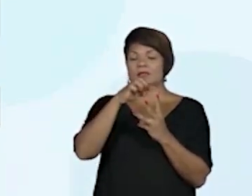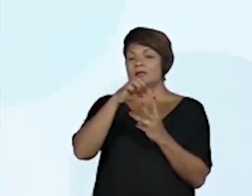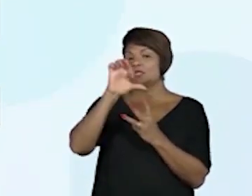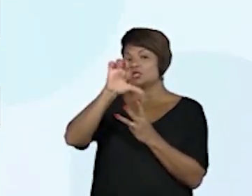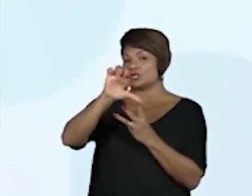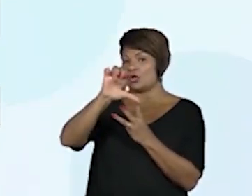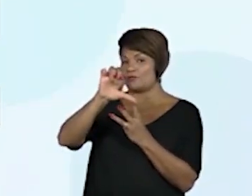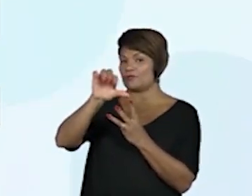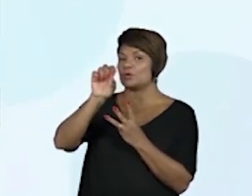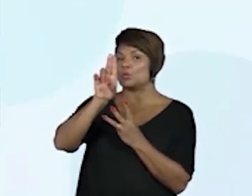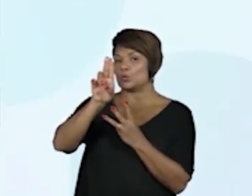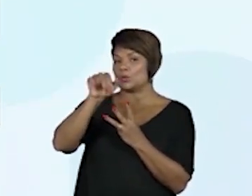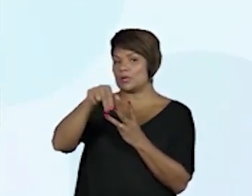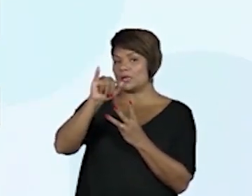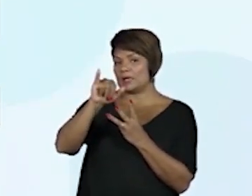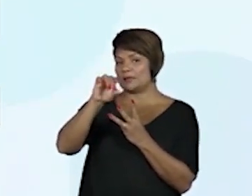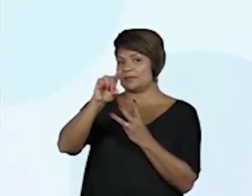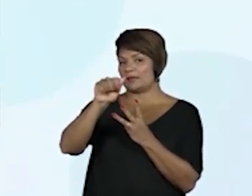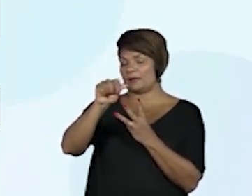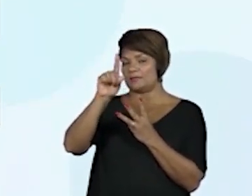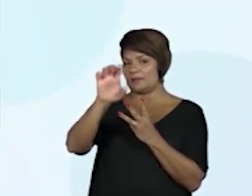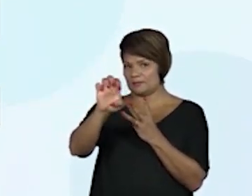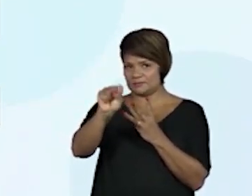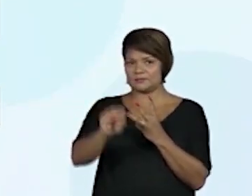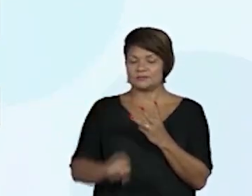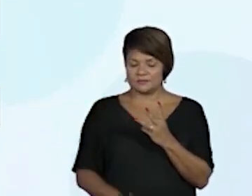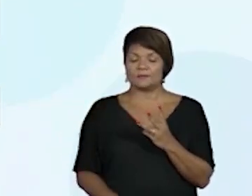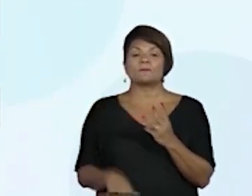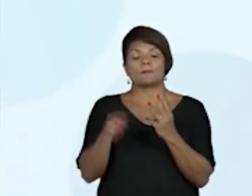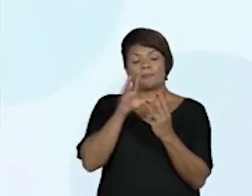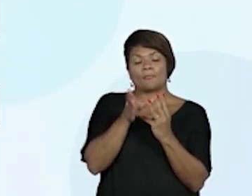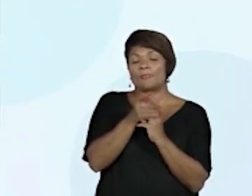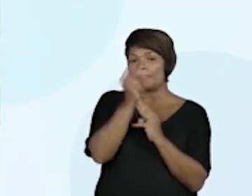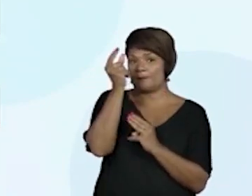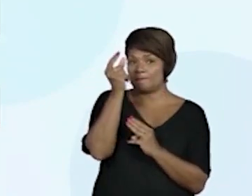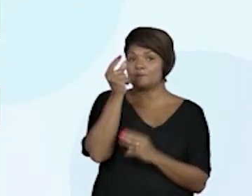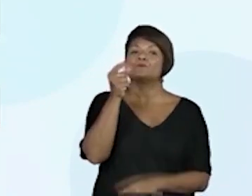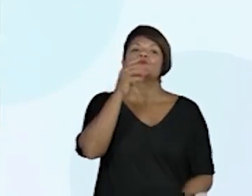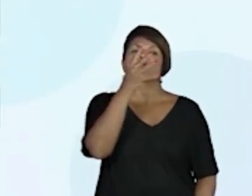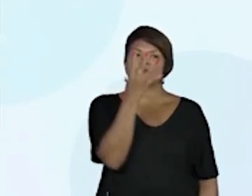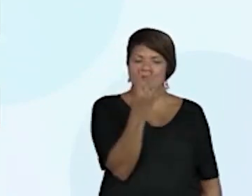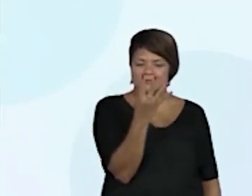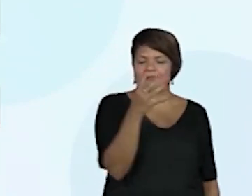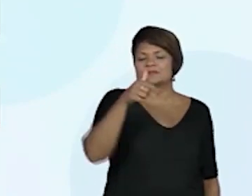9 unidades. Tudo isso aí vai formar quem mesmo?